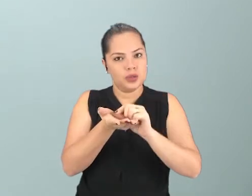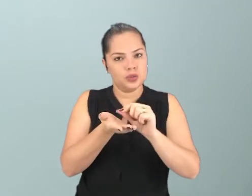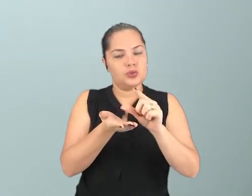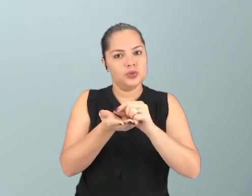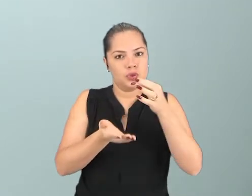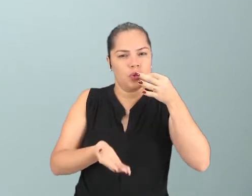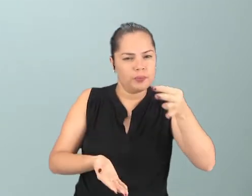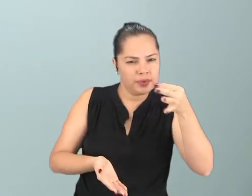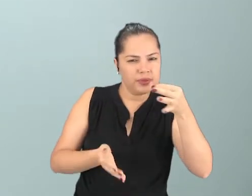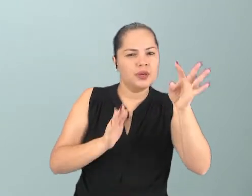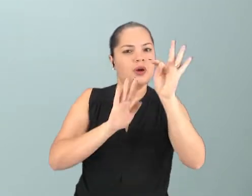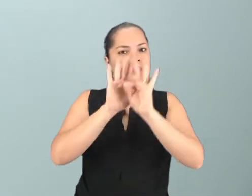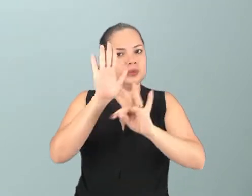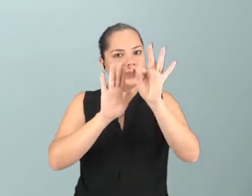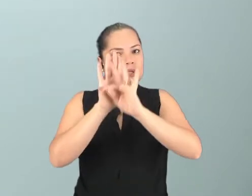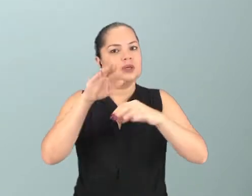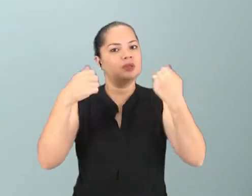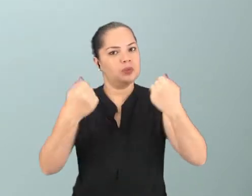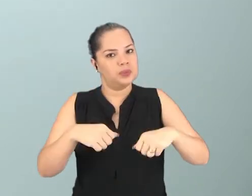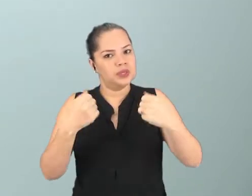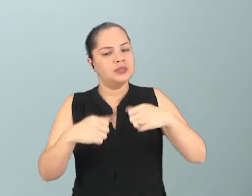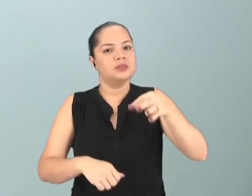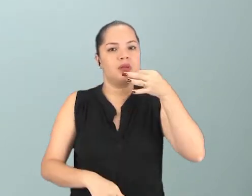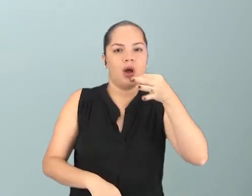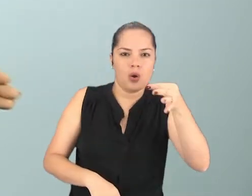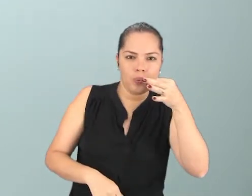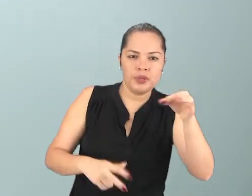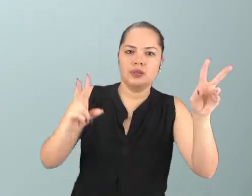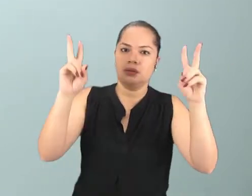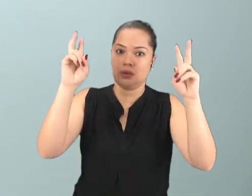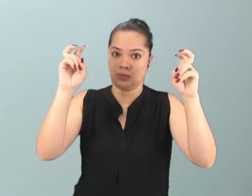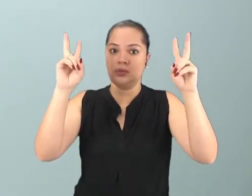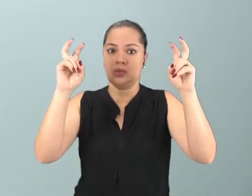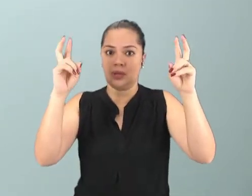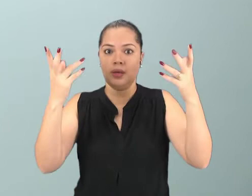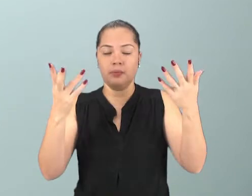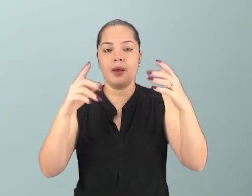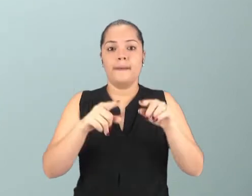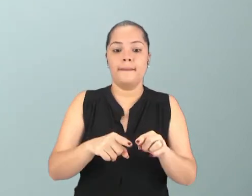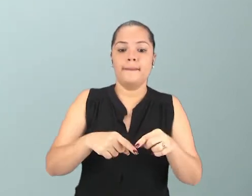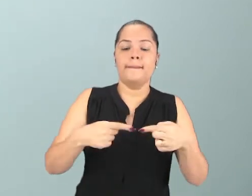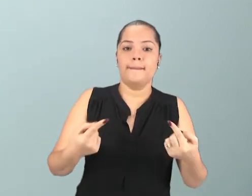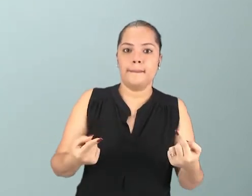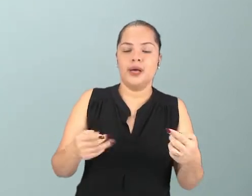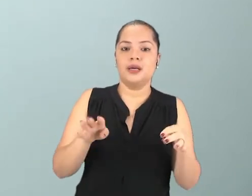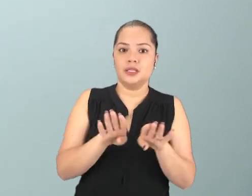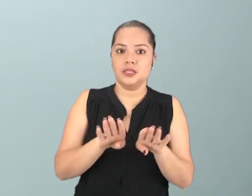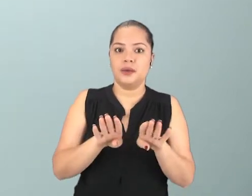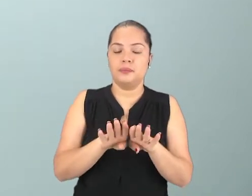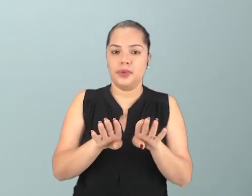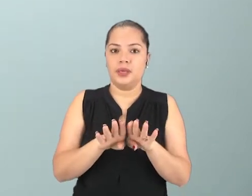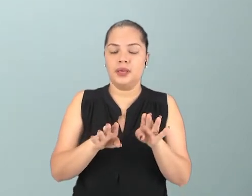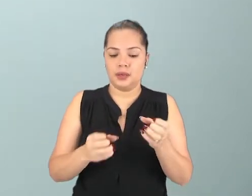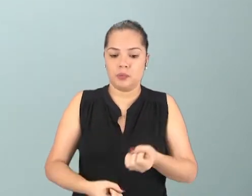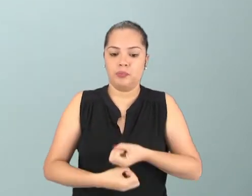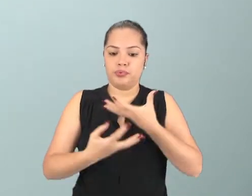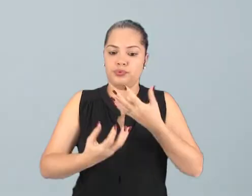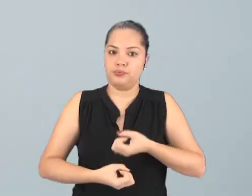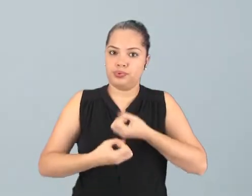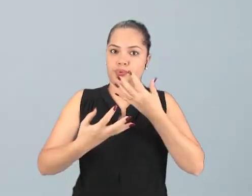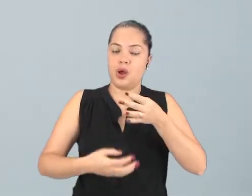deve manifestar a sua opinião sobre determinado tema. Mas, além de manifestar a sua opinião, você precisa